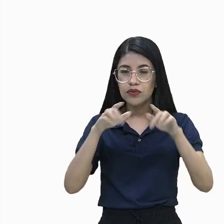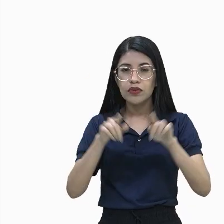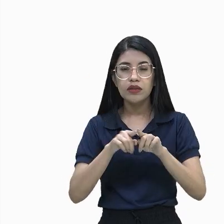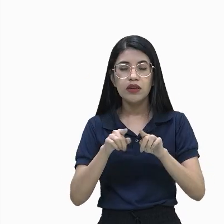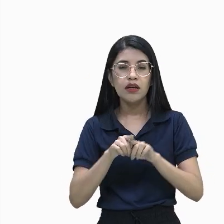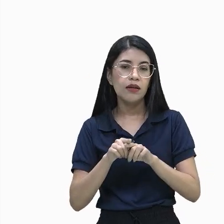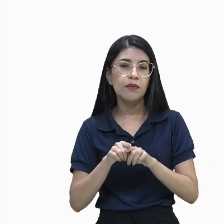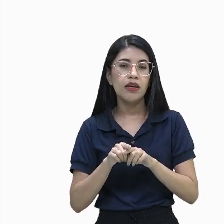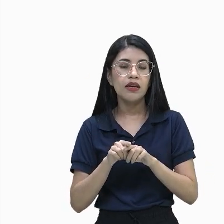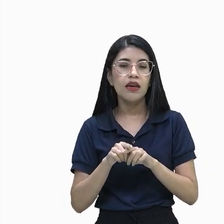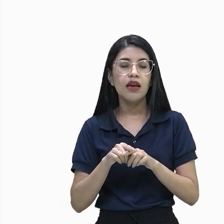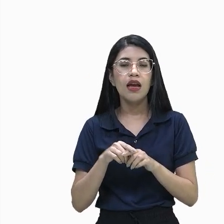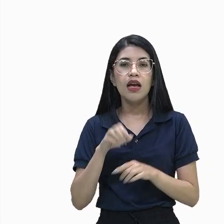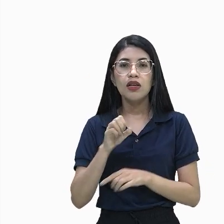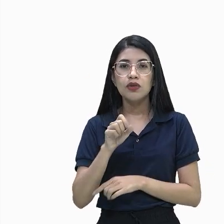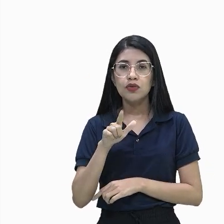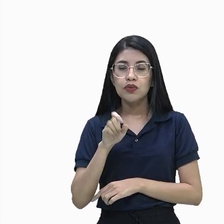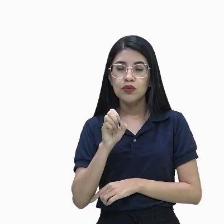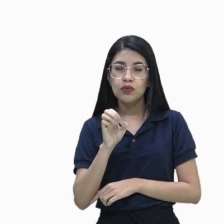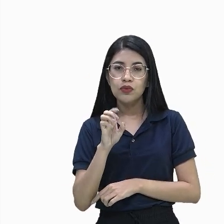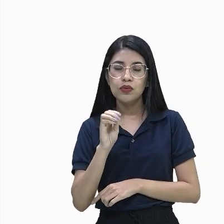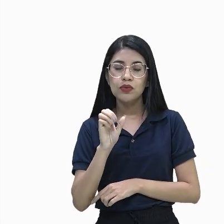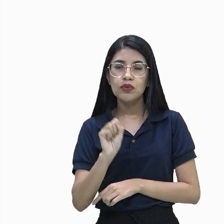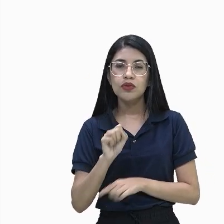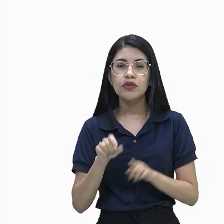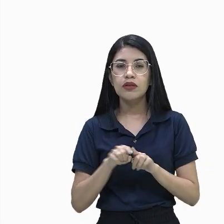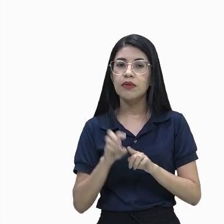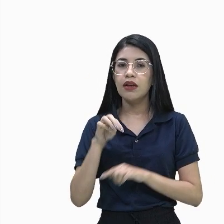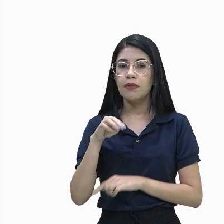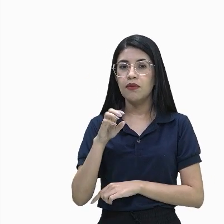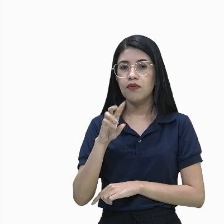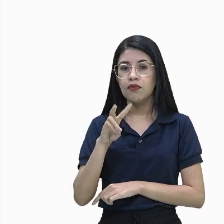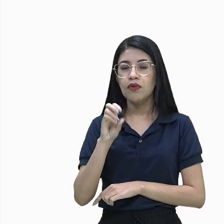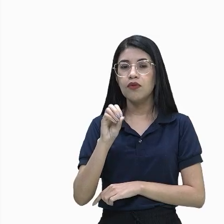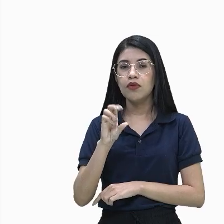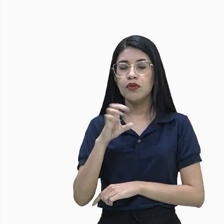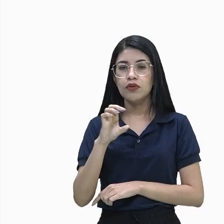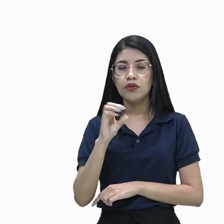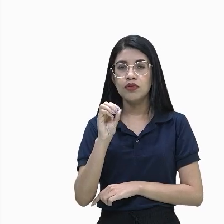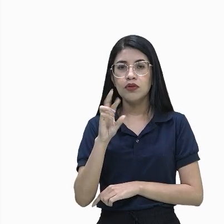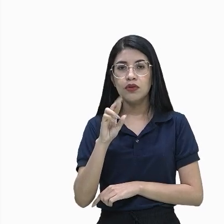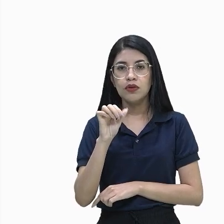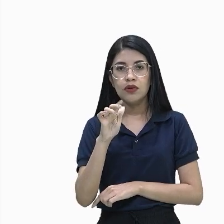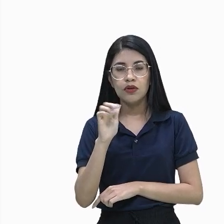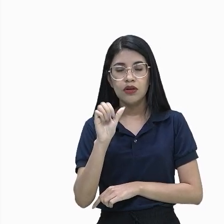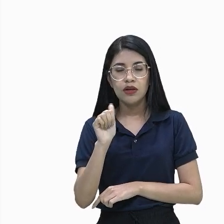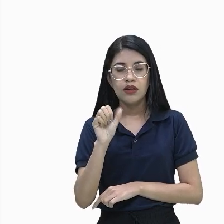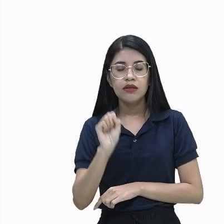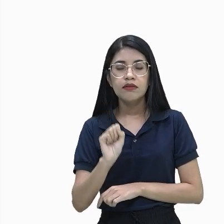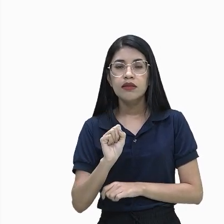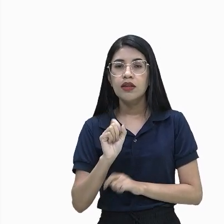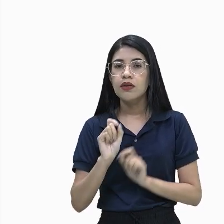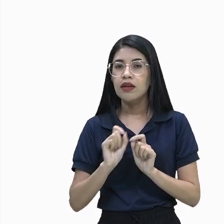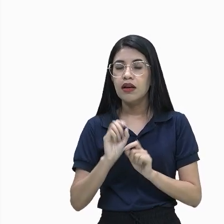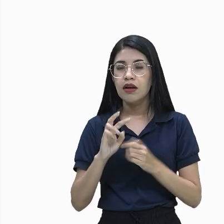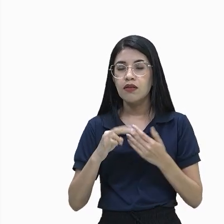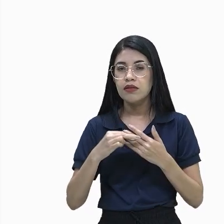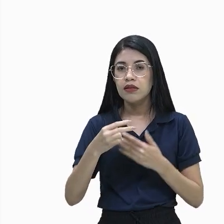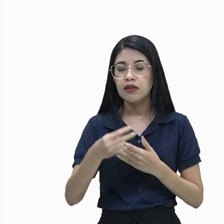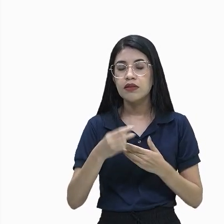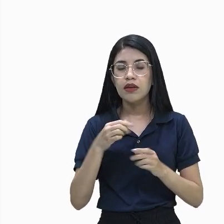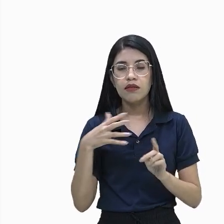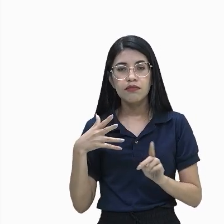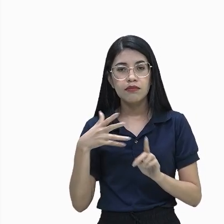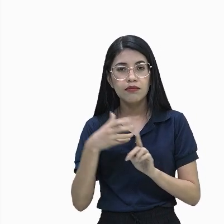e as vossorocas, que a gente acaba aí observando muitas vezes, né, que acaba provocando alguns